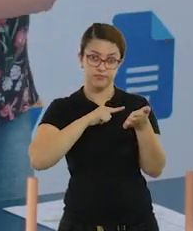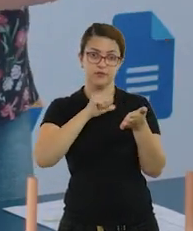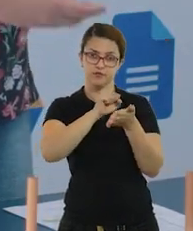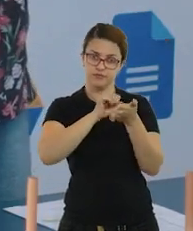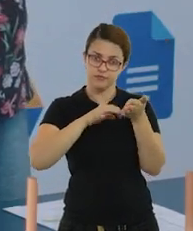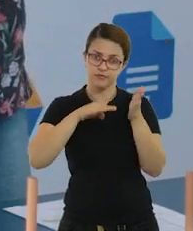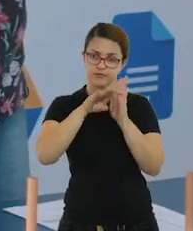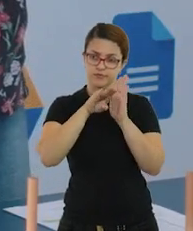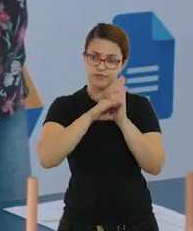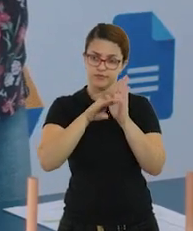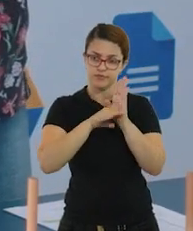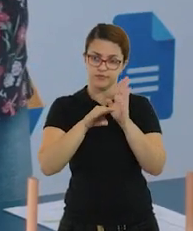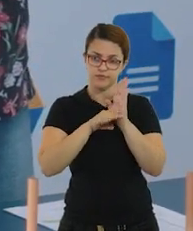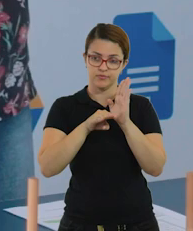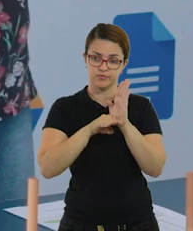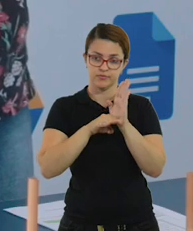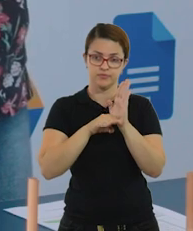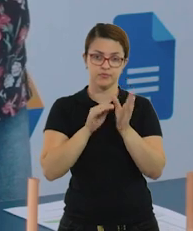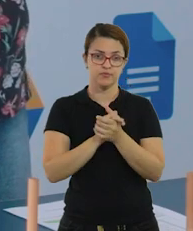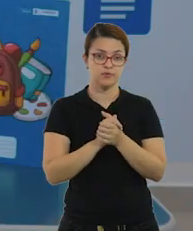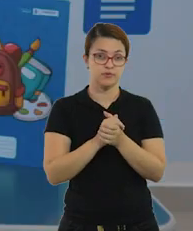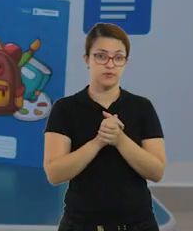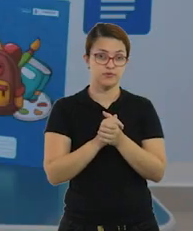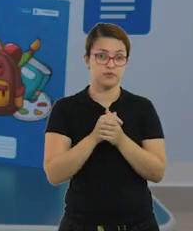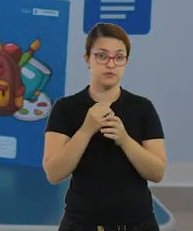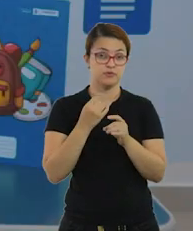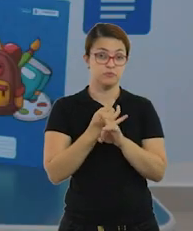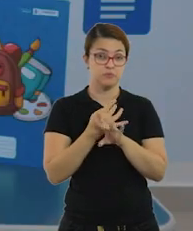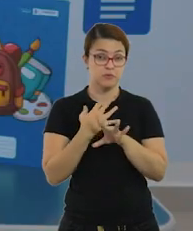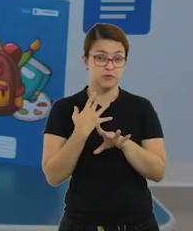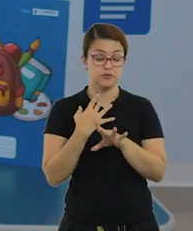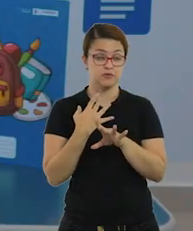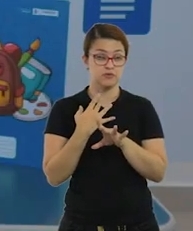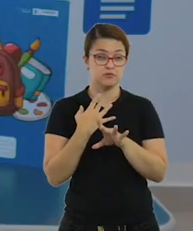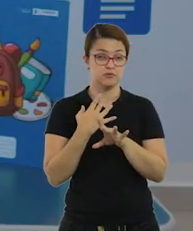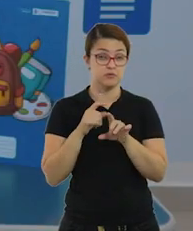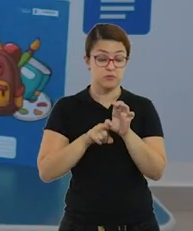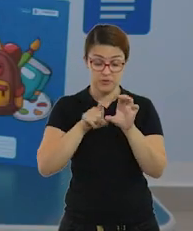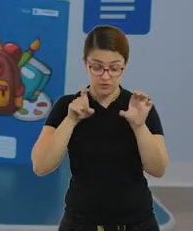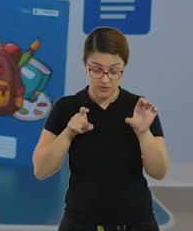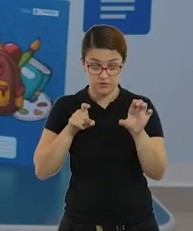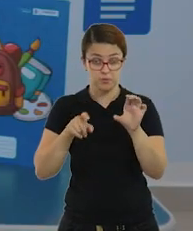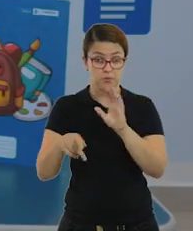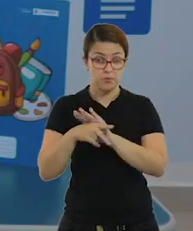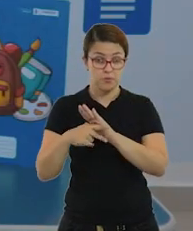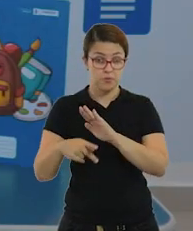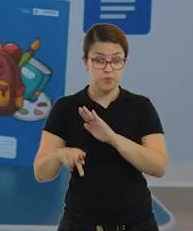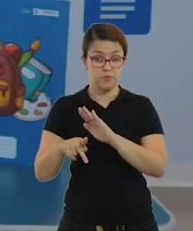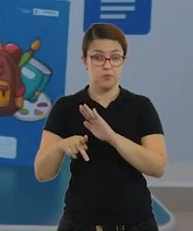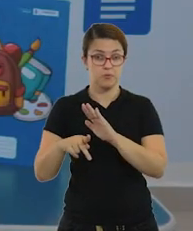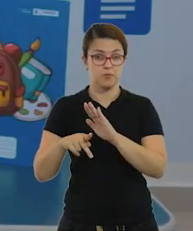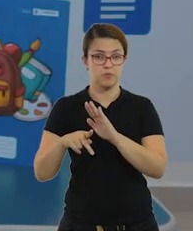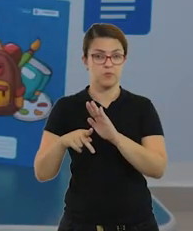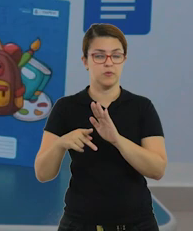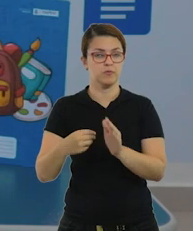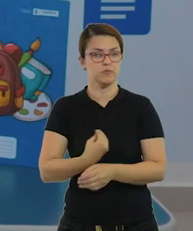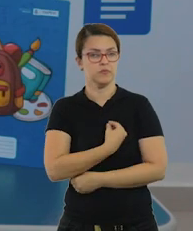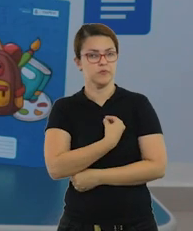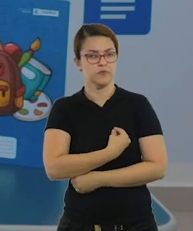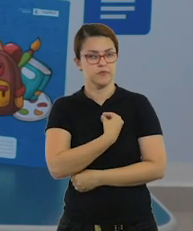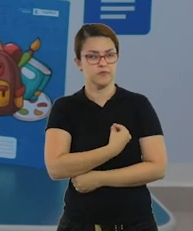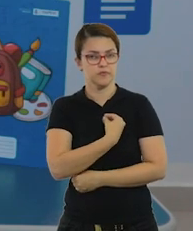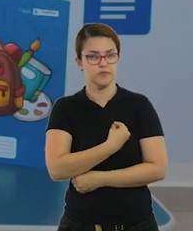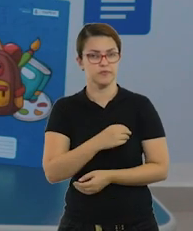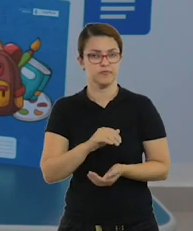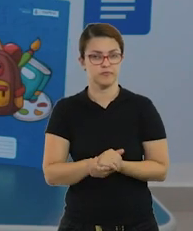sua sequência de atividades, que é a nossa dependência dos seres vivos. Nele, você vai refletir e vai responder algumas perguntas